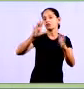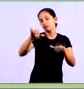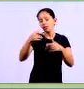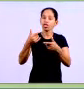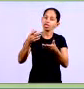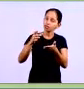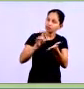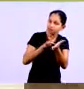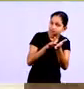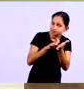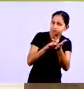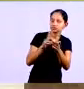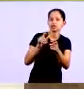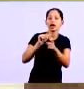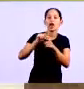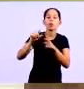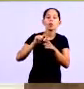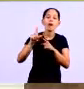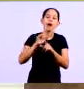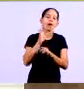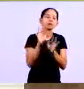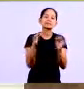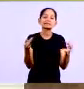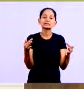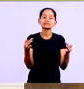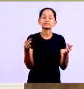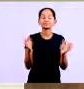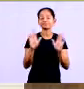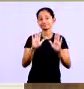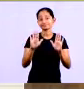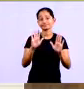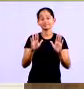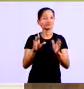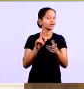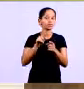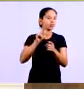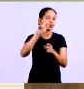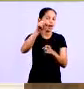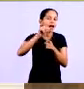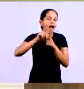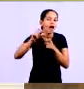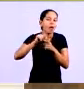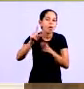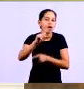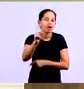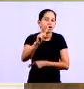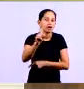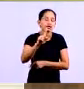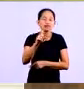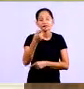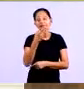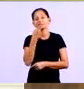incidir ICMS. Só que aqui não houve aluguel, na verdade. Ele só estava